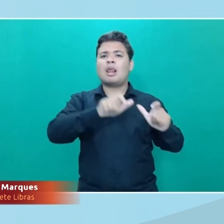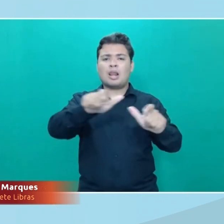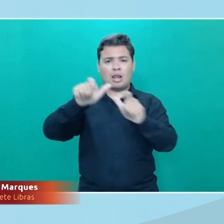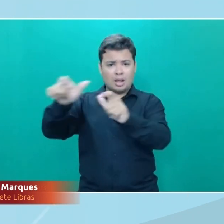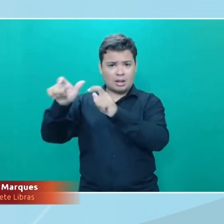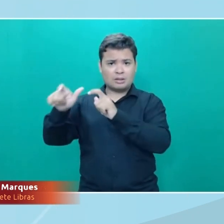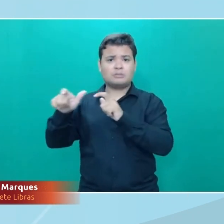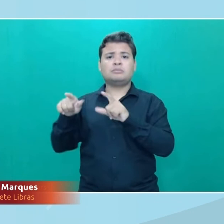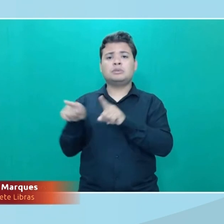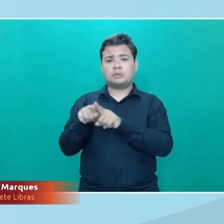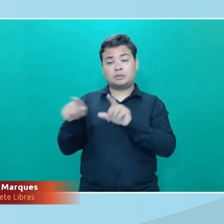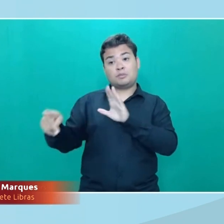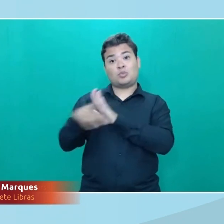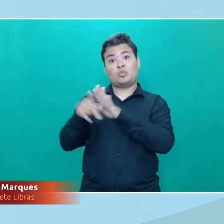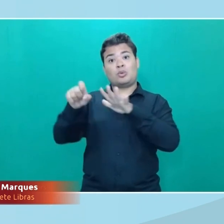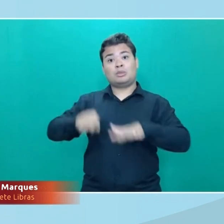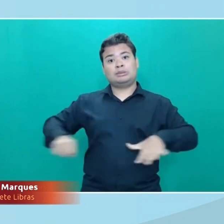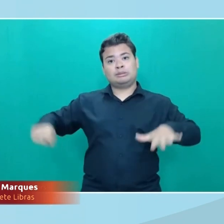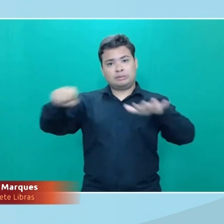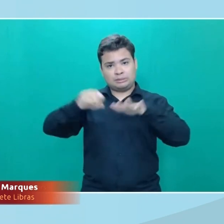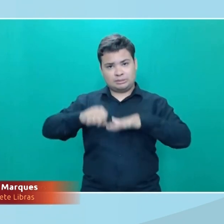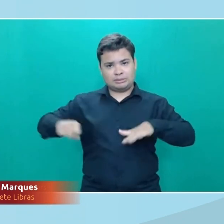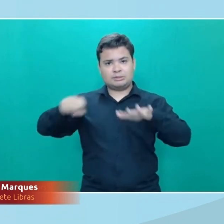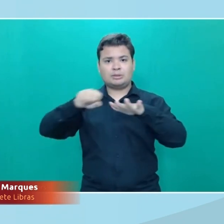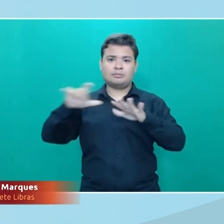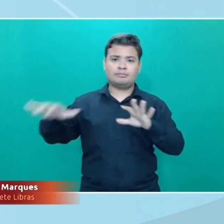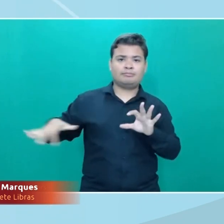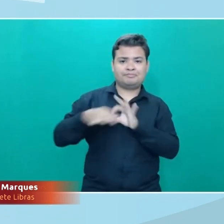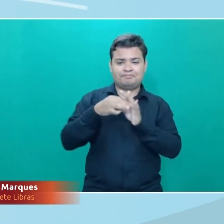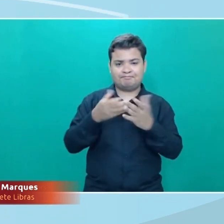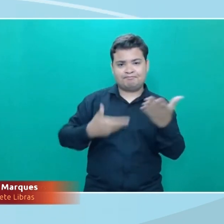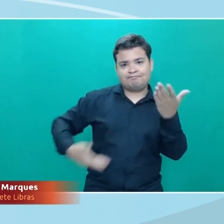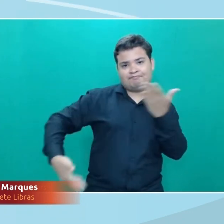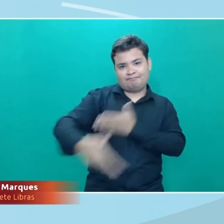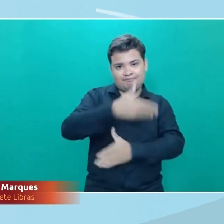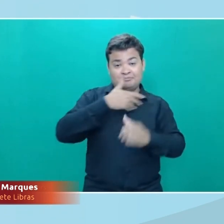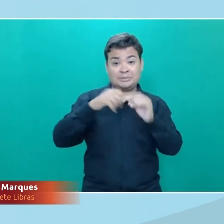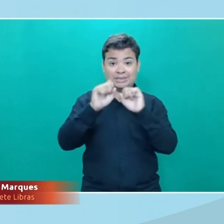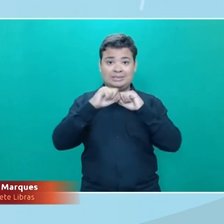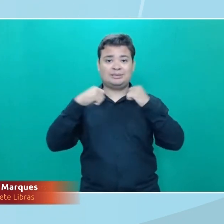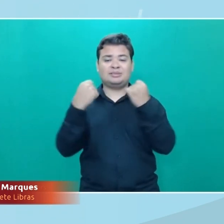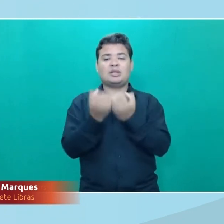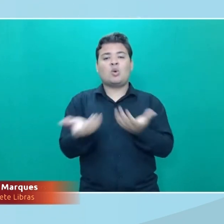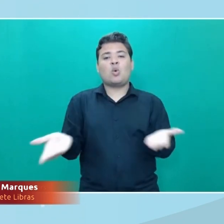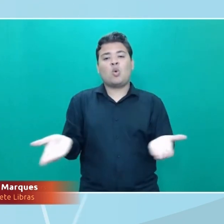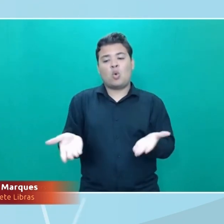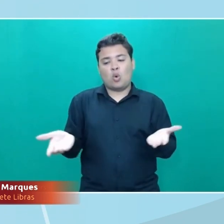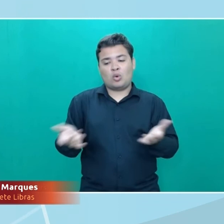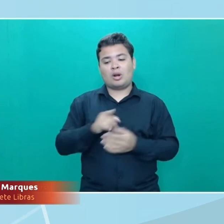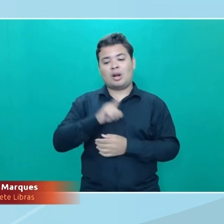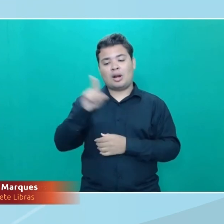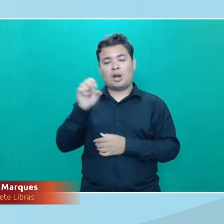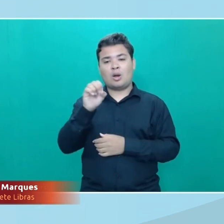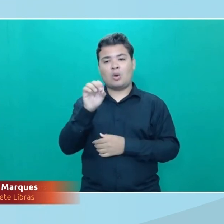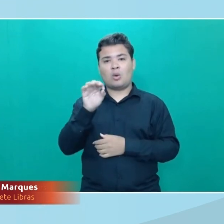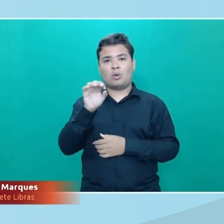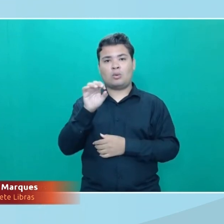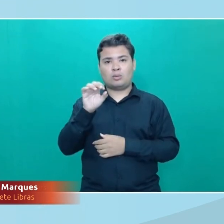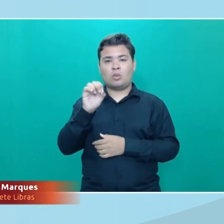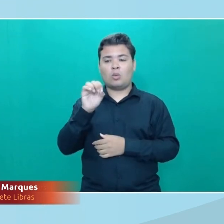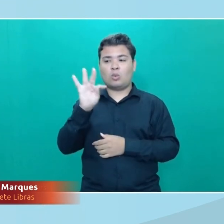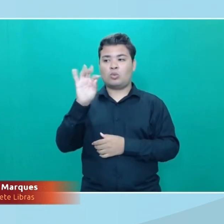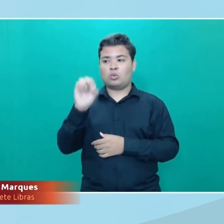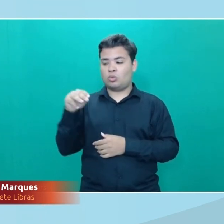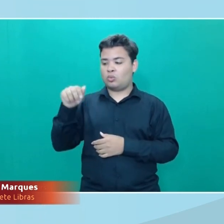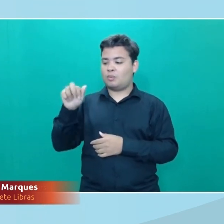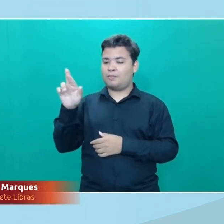também sertanejas vão estar nesse diálogo do seminário realizado hoje lá no Otto Marques, a partir das 7 da noite, daqui a pouquinho